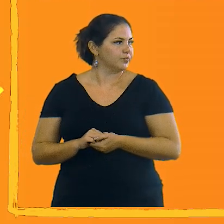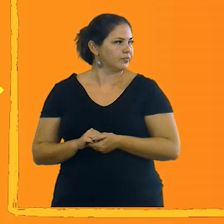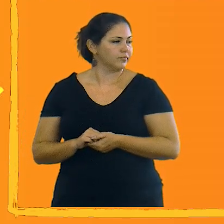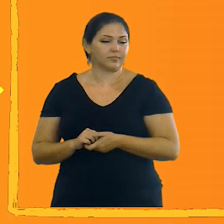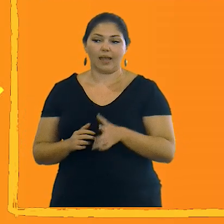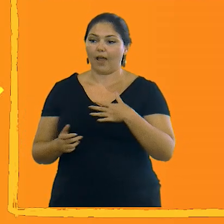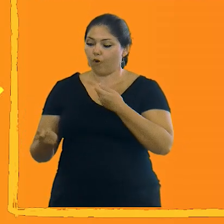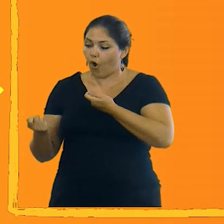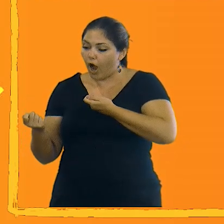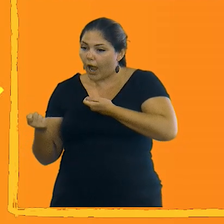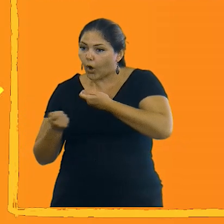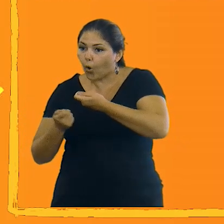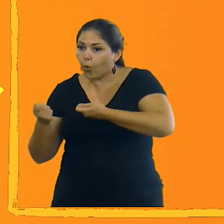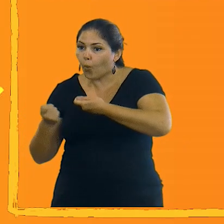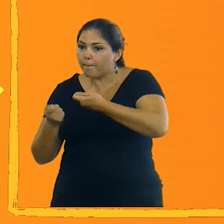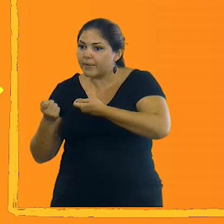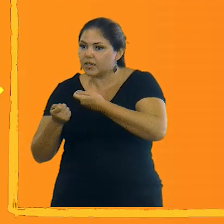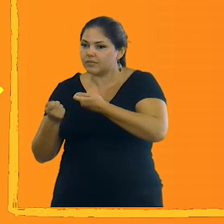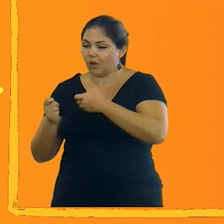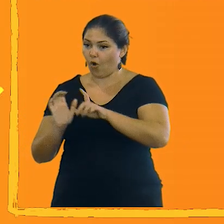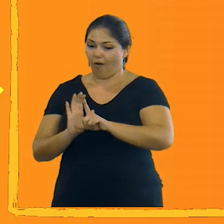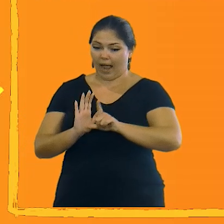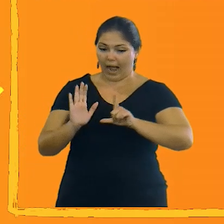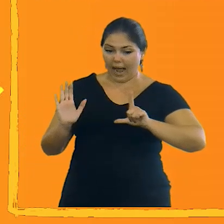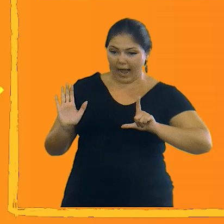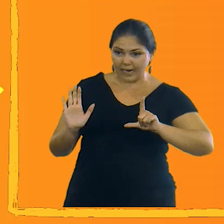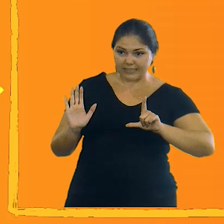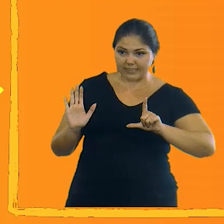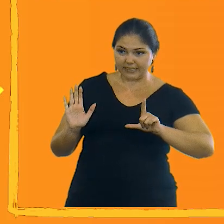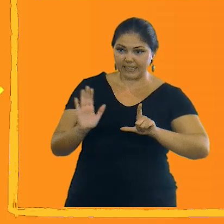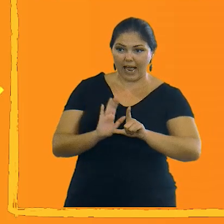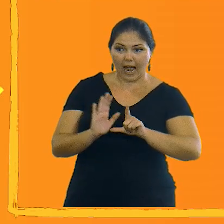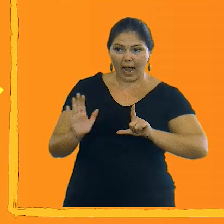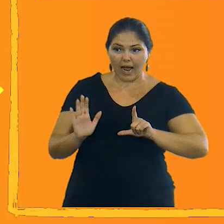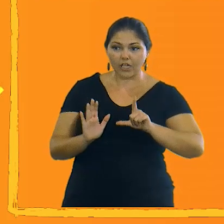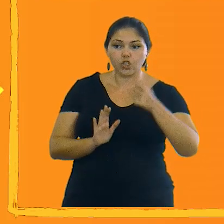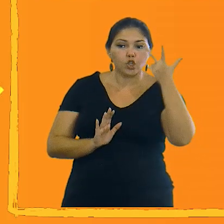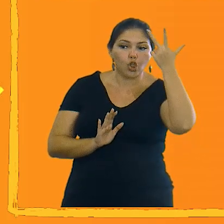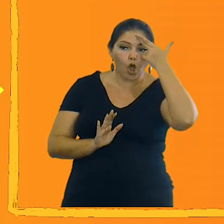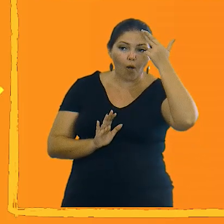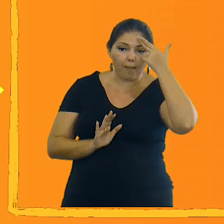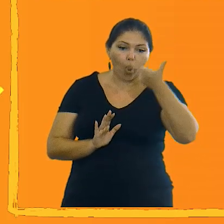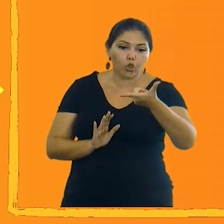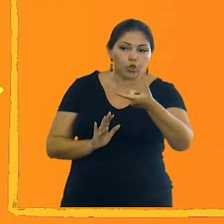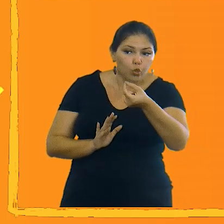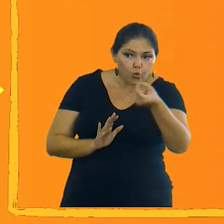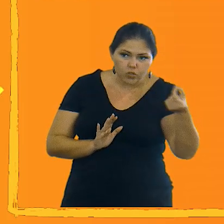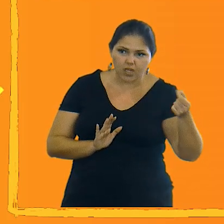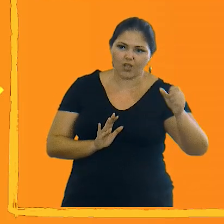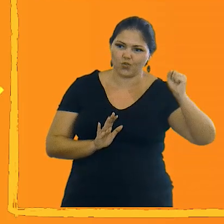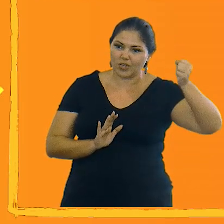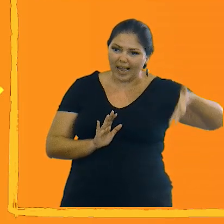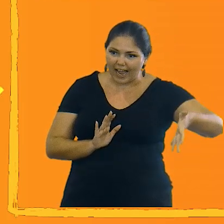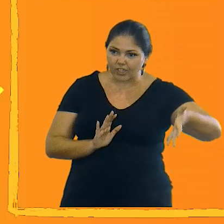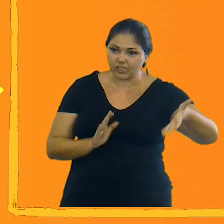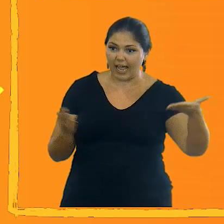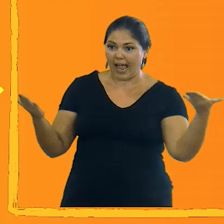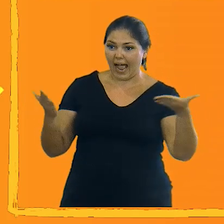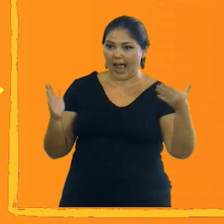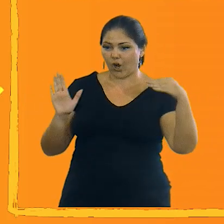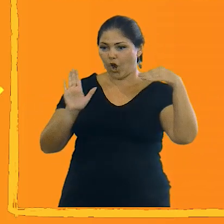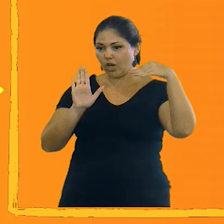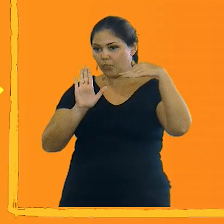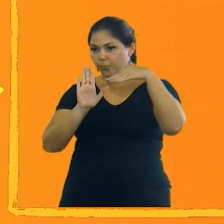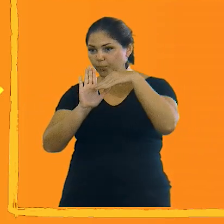economia necessária pessoal cada morador consume nor 200 l de água por dia